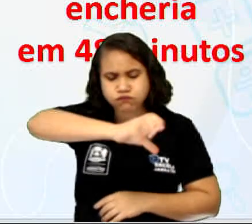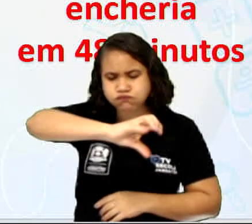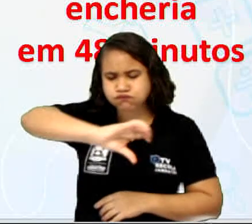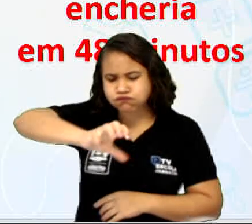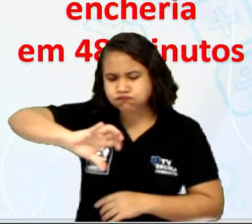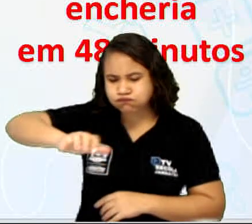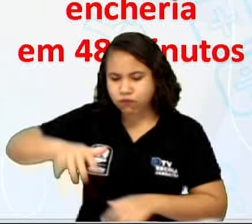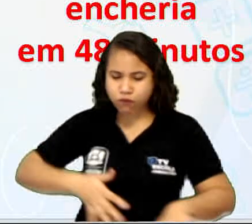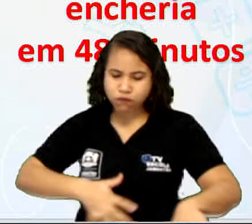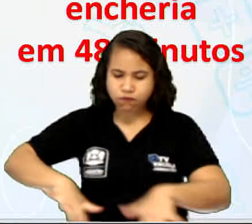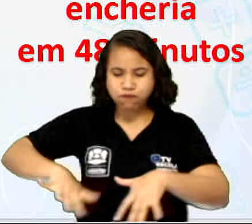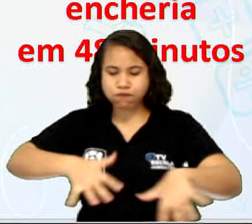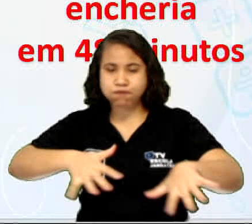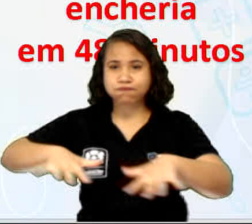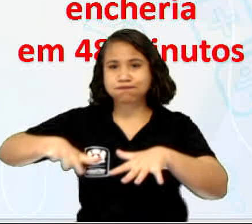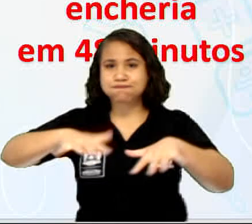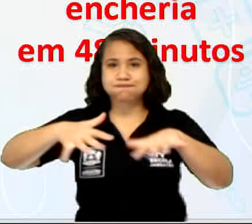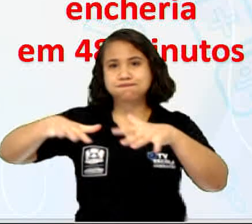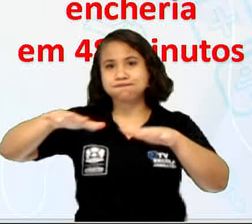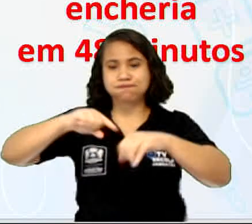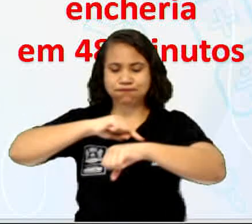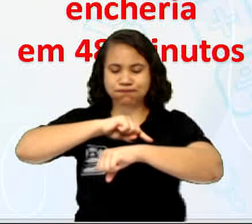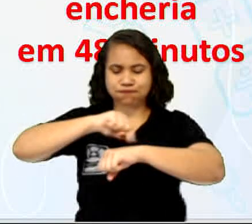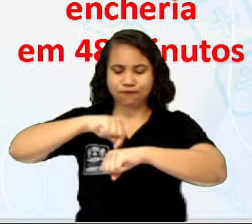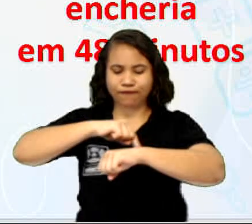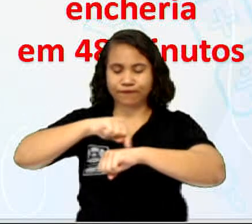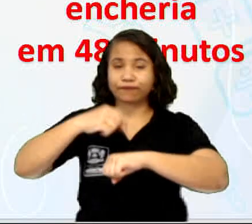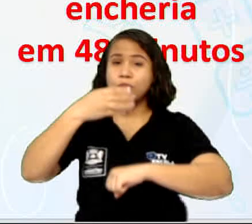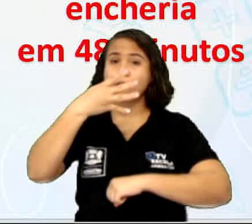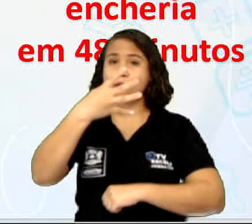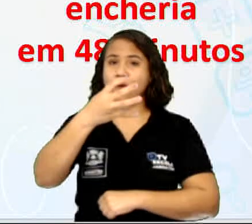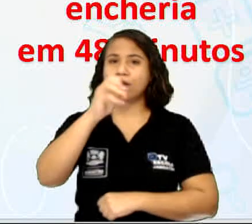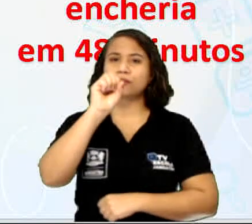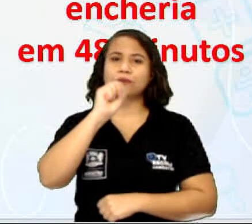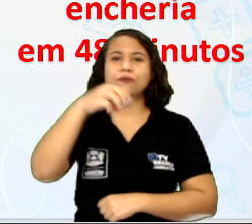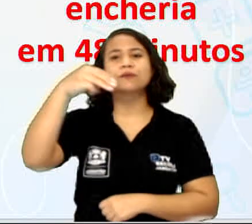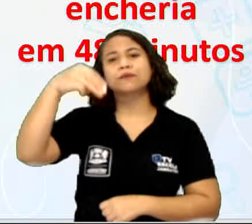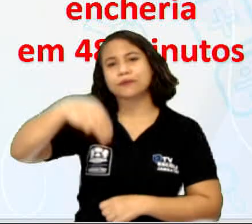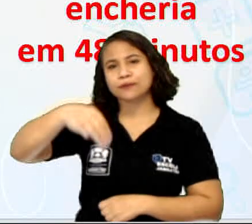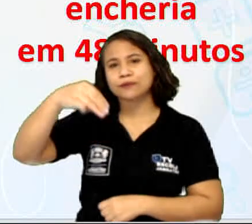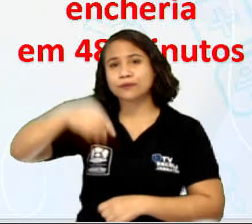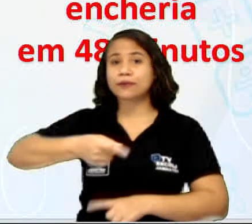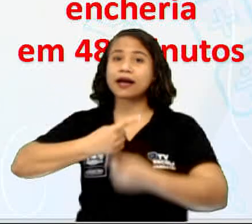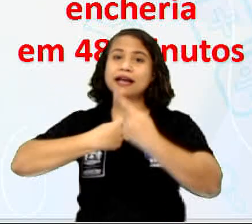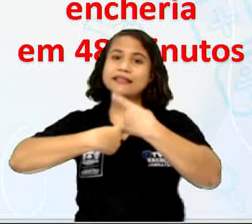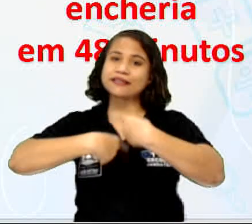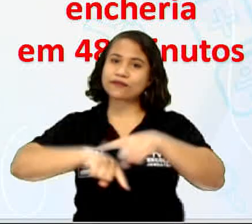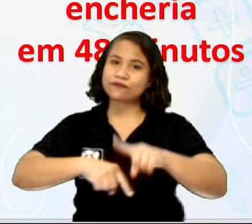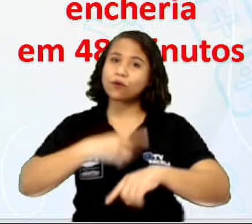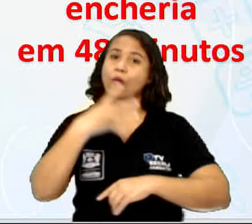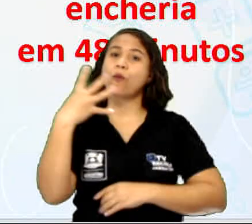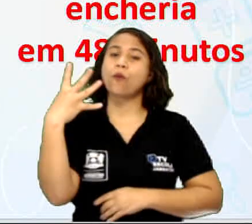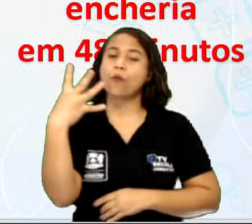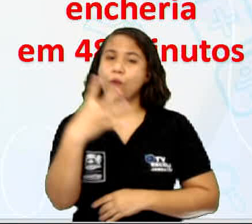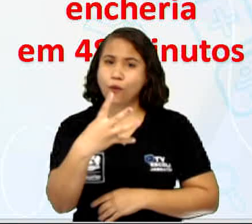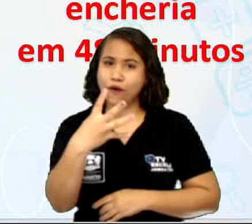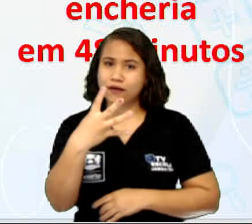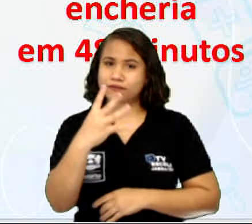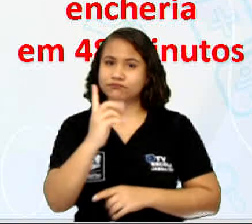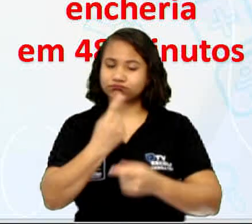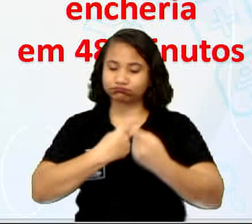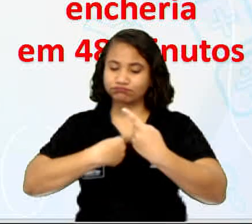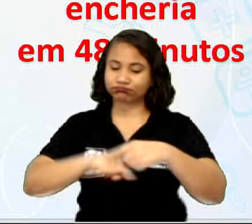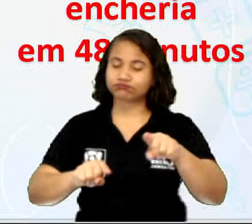o tanque vai encher ele encheria em 48 minutos Esse foi o desafio quatro o